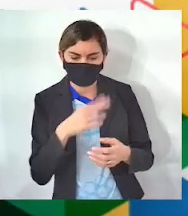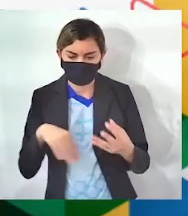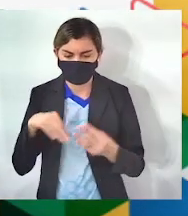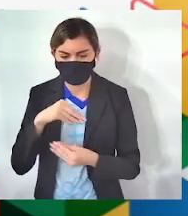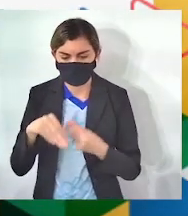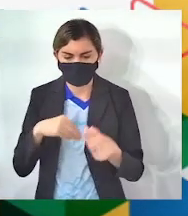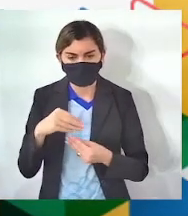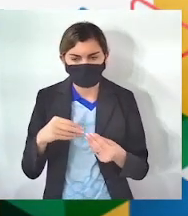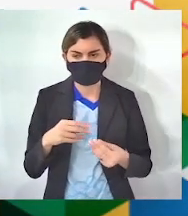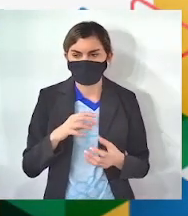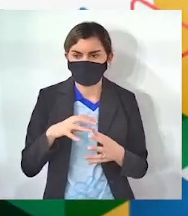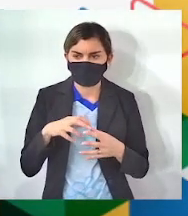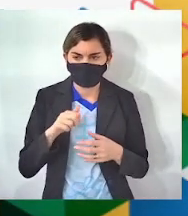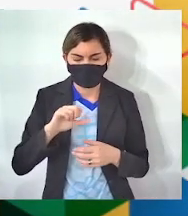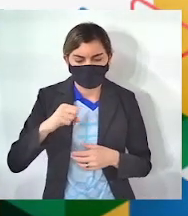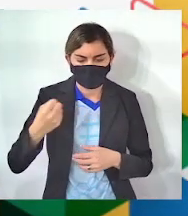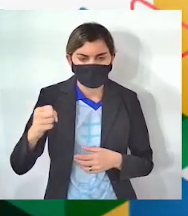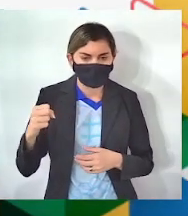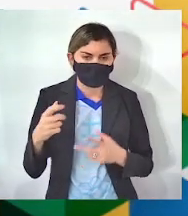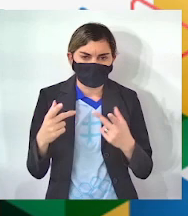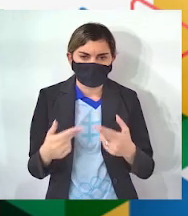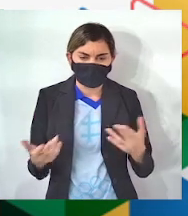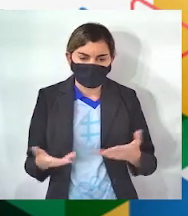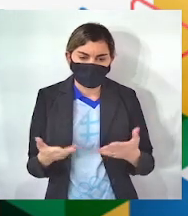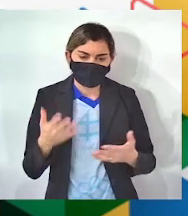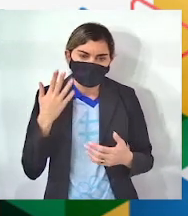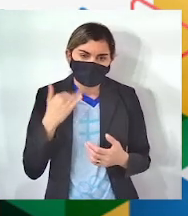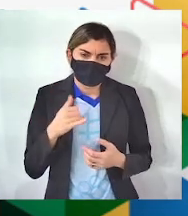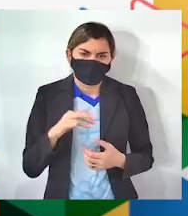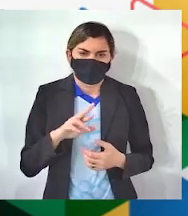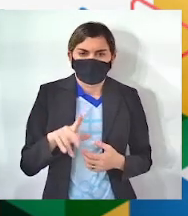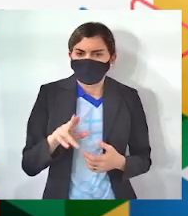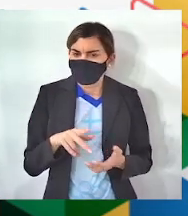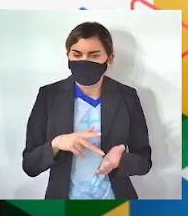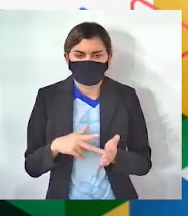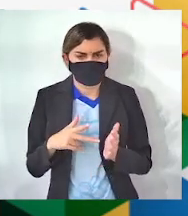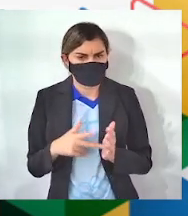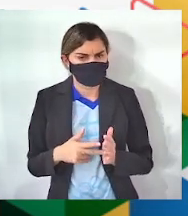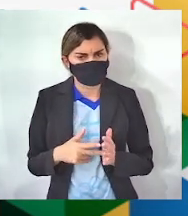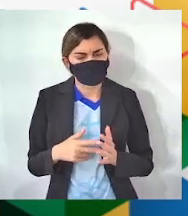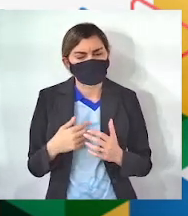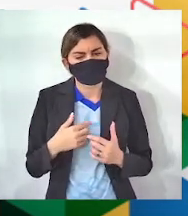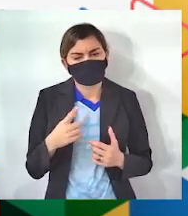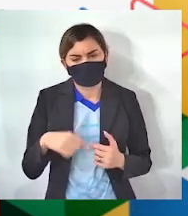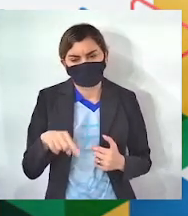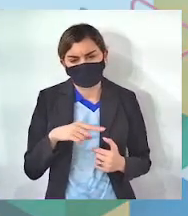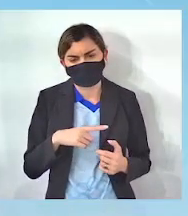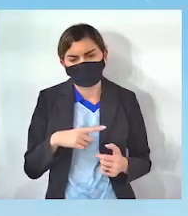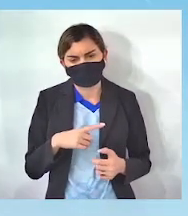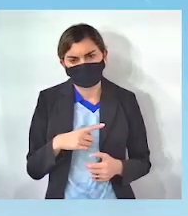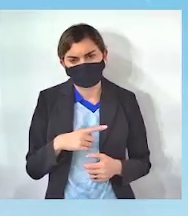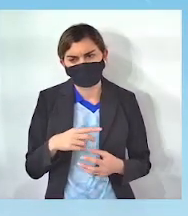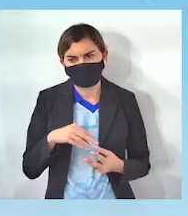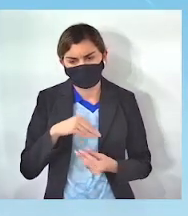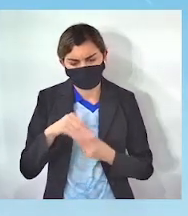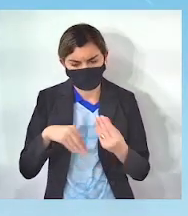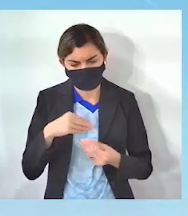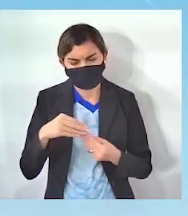químico possuem massas iguais. Hoje a gente sabe que isso não é verdade. Nós tanto temos